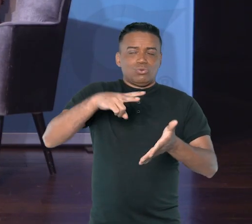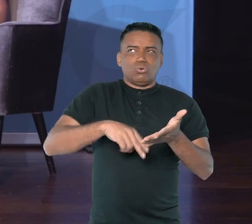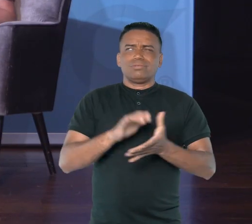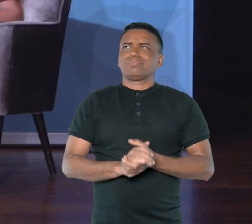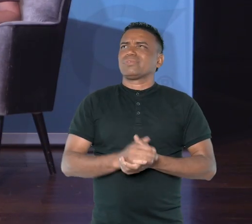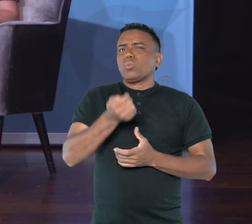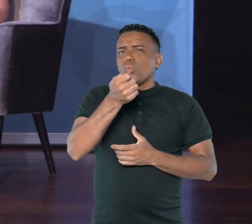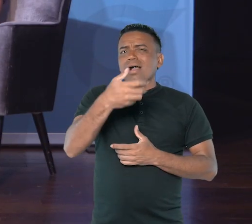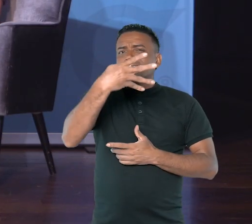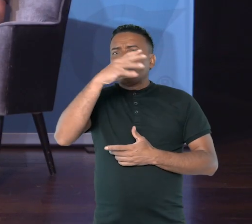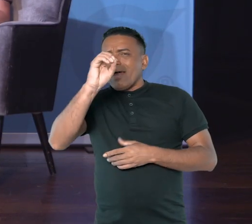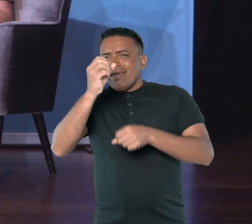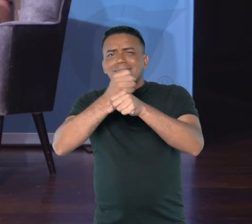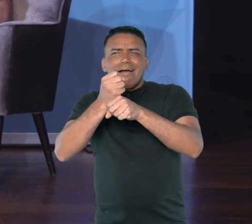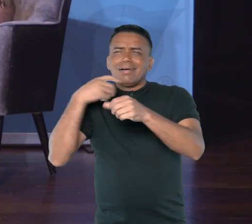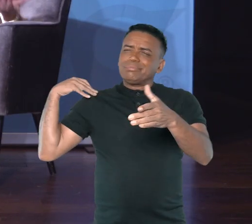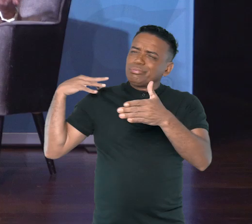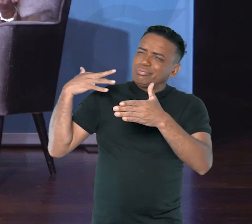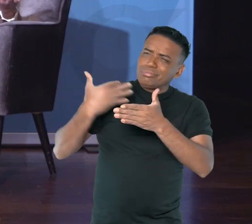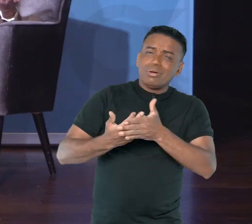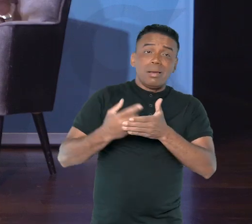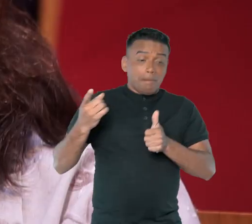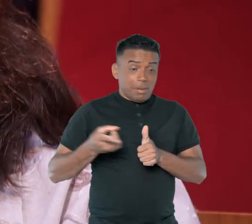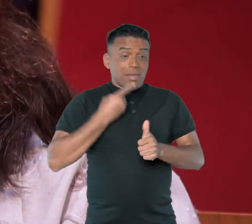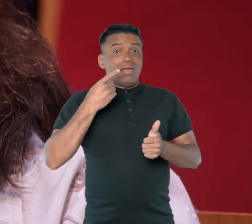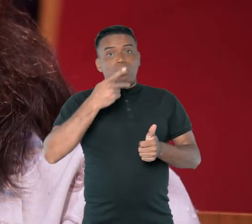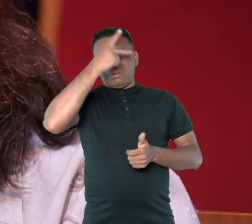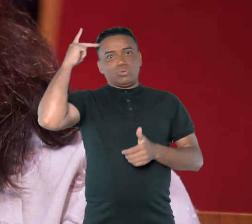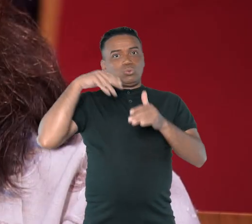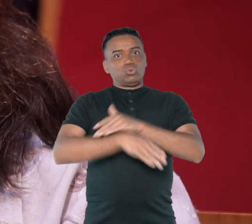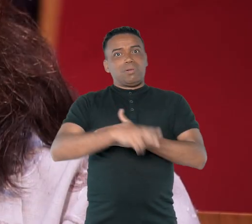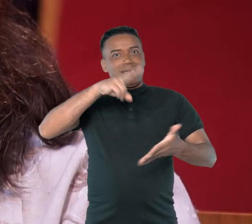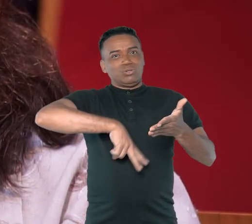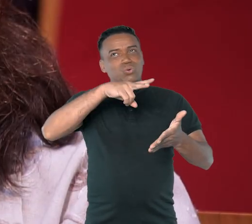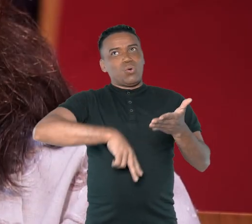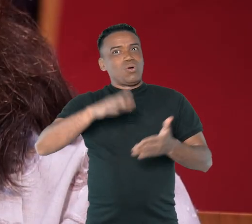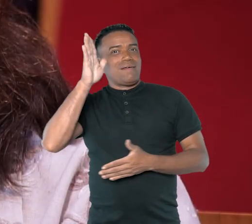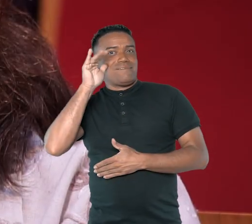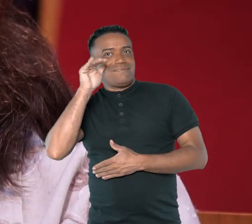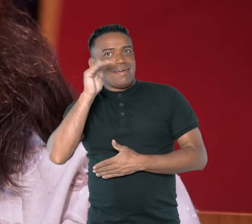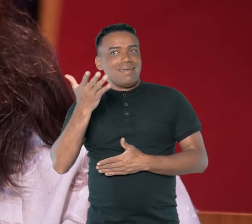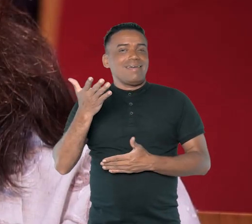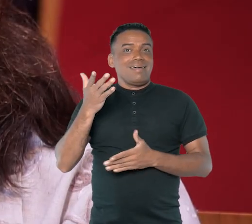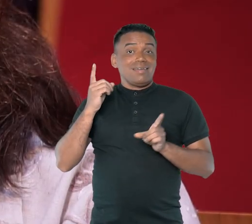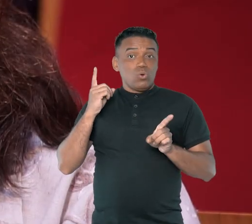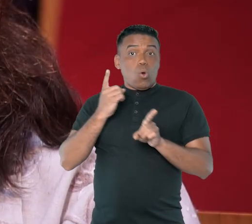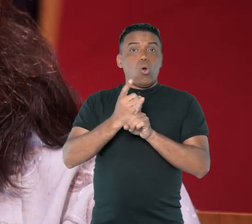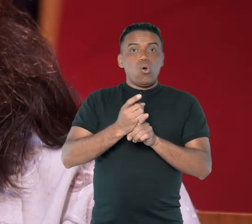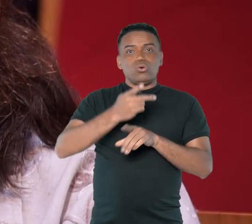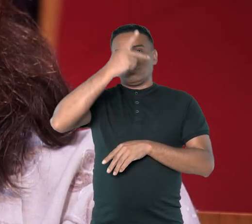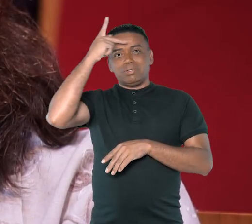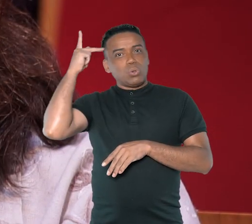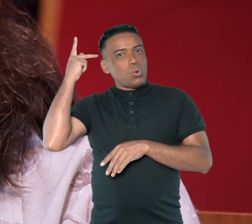né, dessa trajetória. Eu me lembro, primeiro como leitora, de assistir aos encontros,